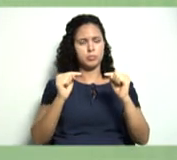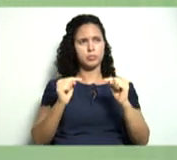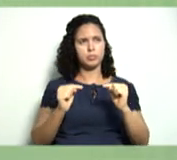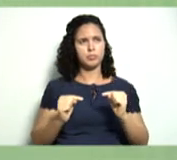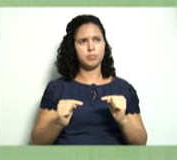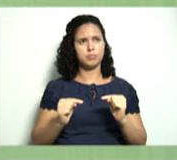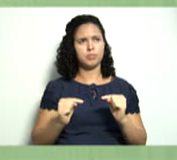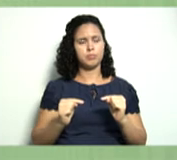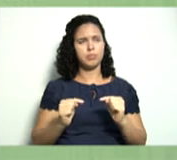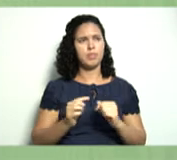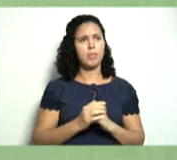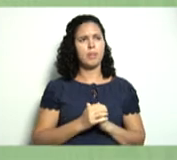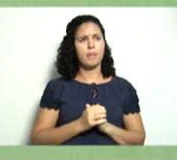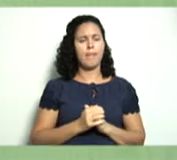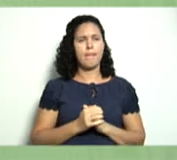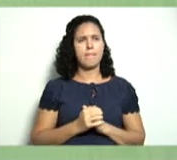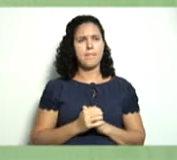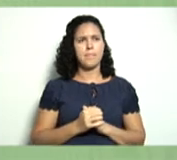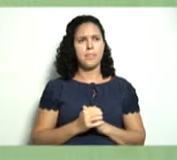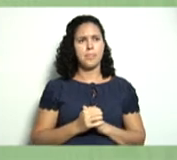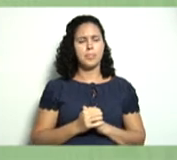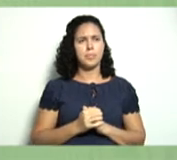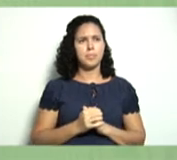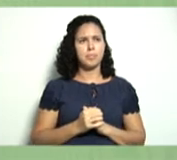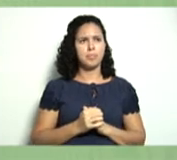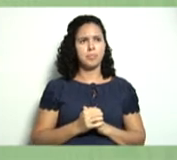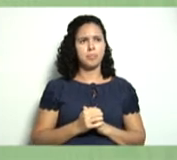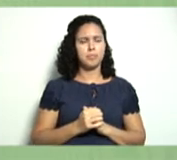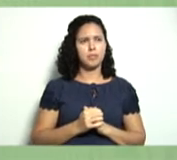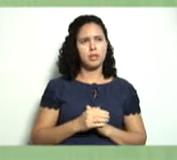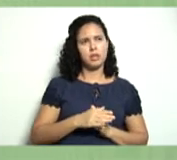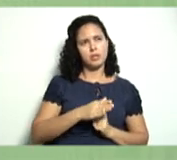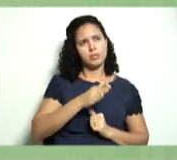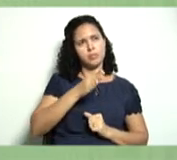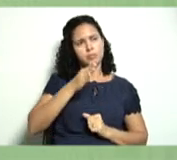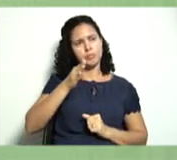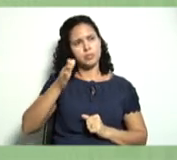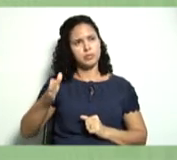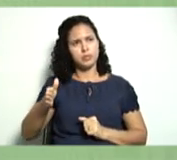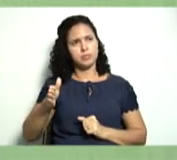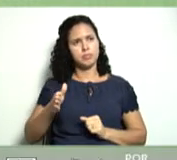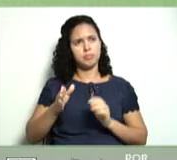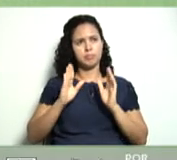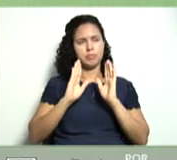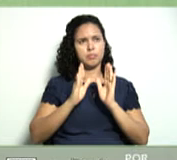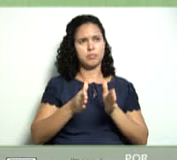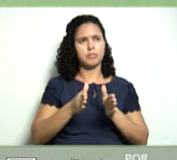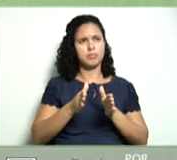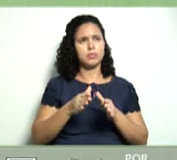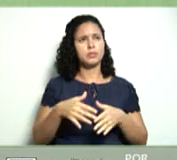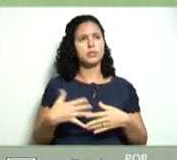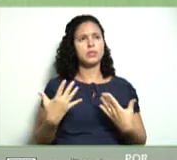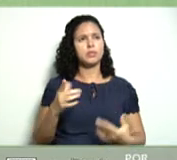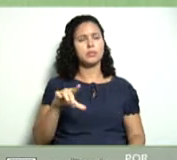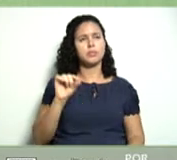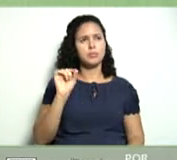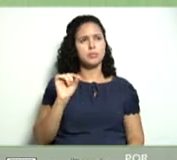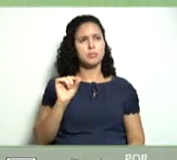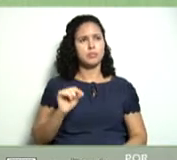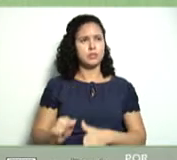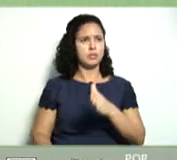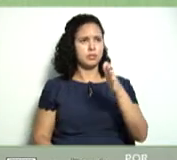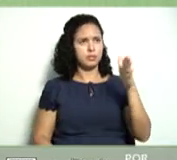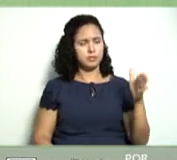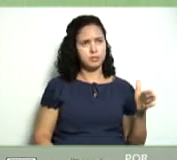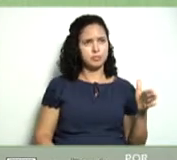rolar o direito centralizado esquerdo justificado decimal for law esquerdo